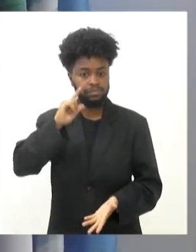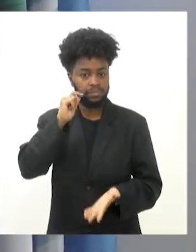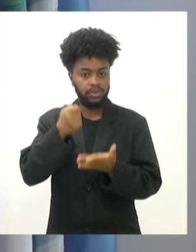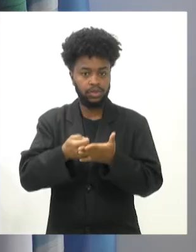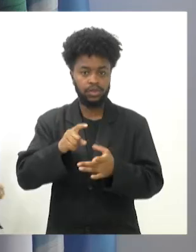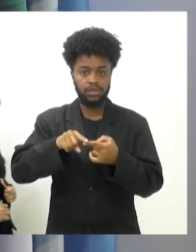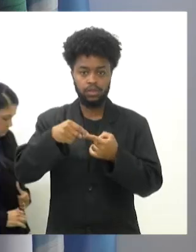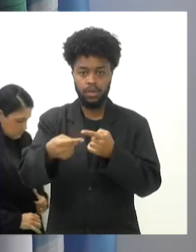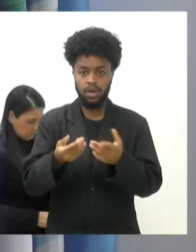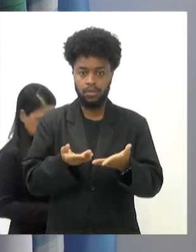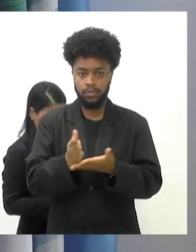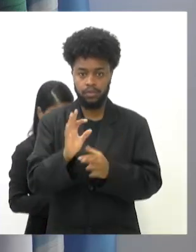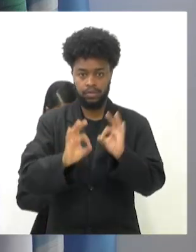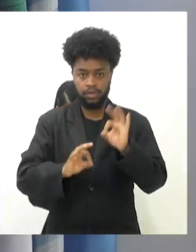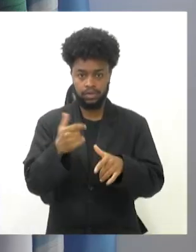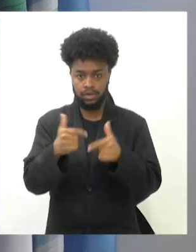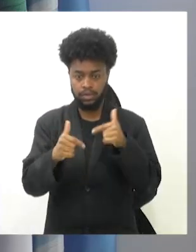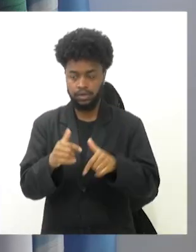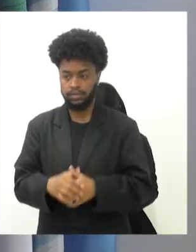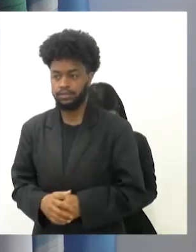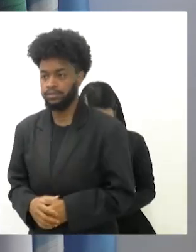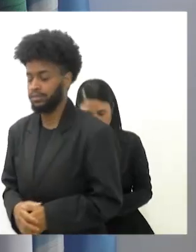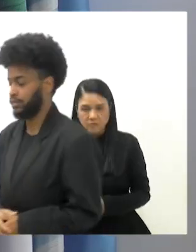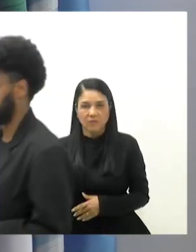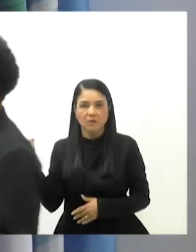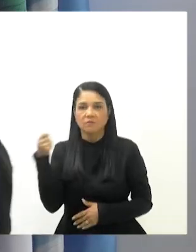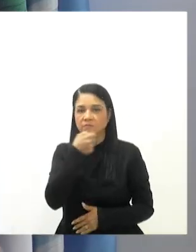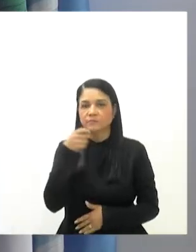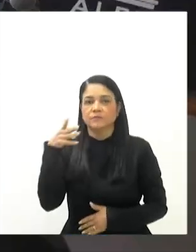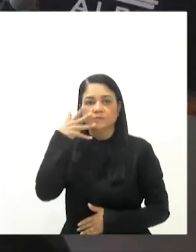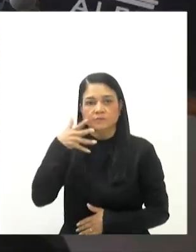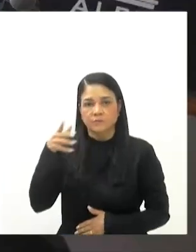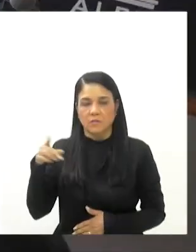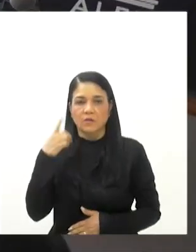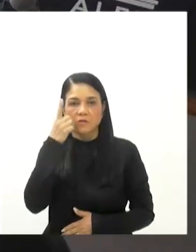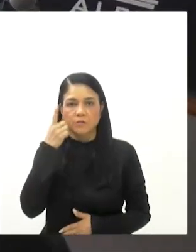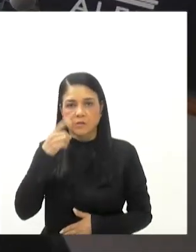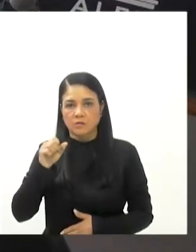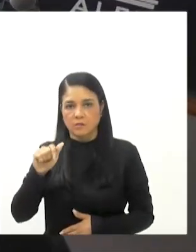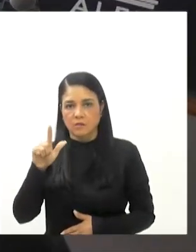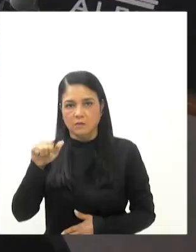eventualmente aprovar esse plano de trabalho. Passo a palavra ao deputado Alexandre Knoploch.